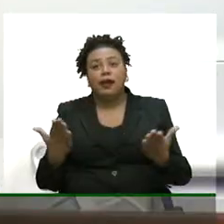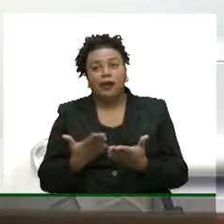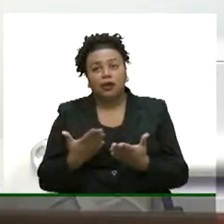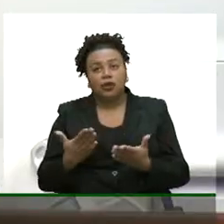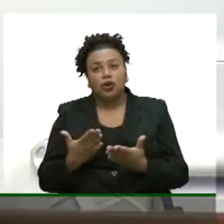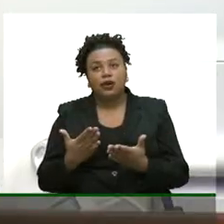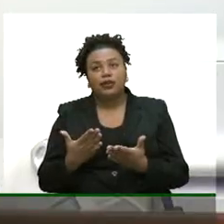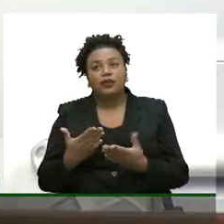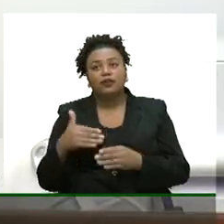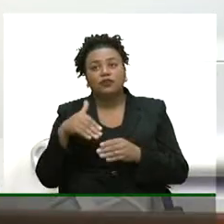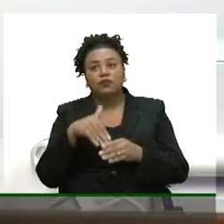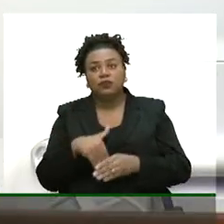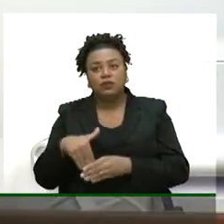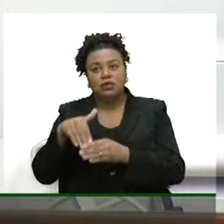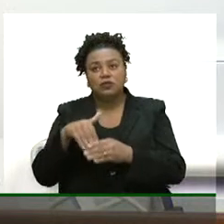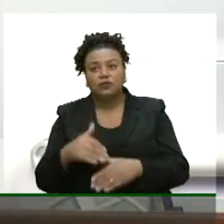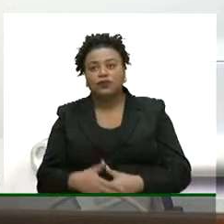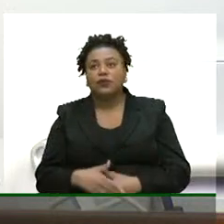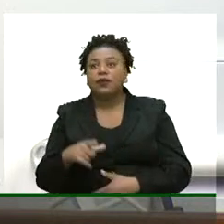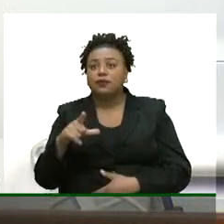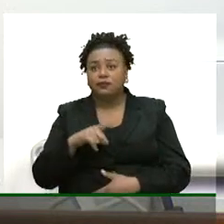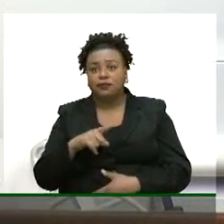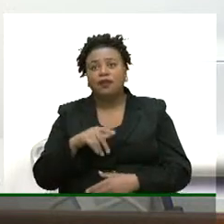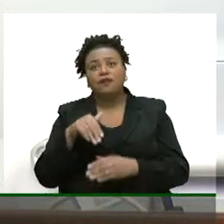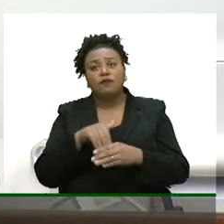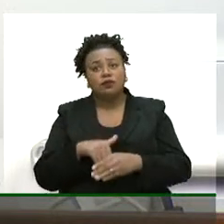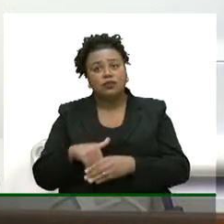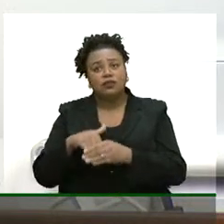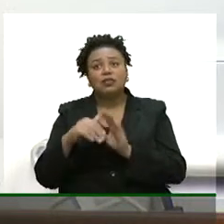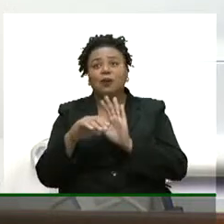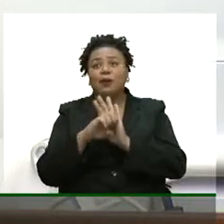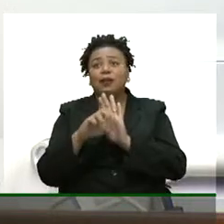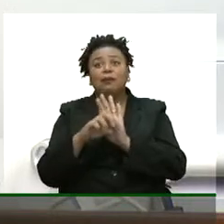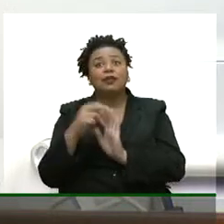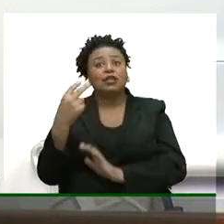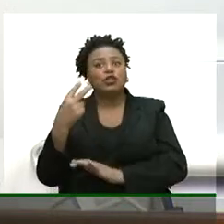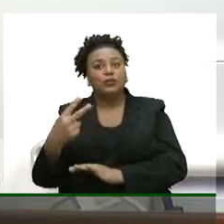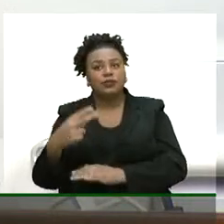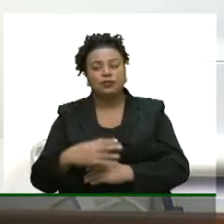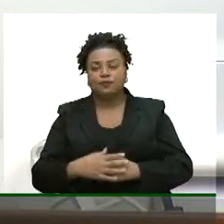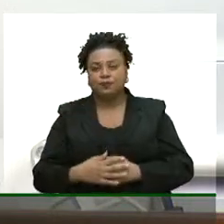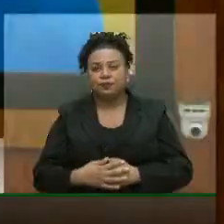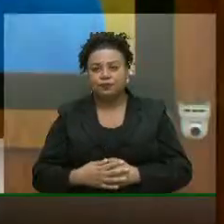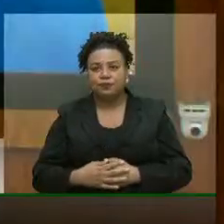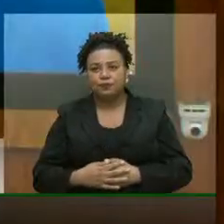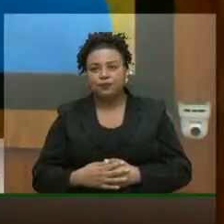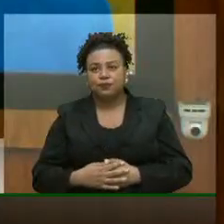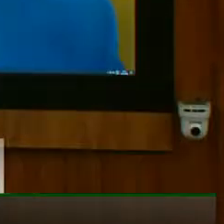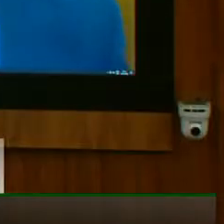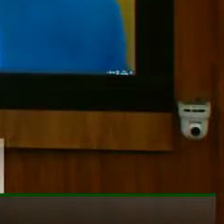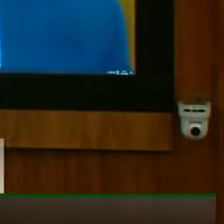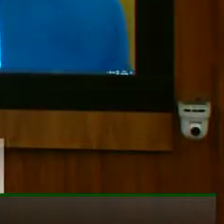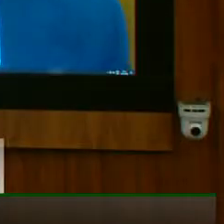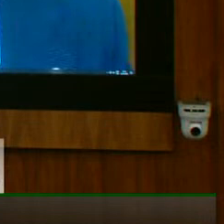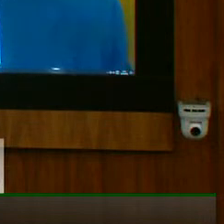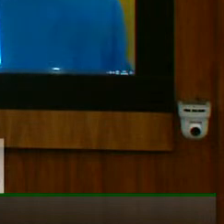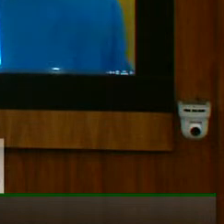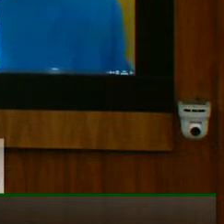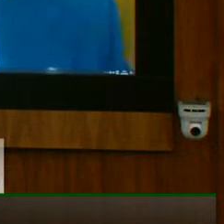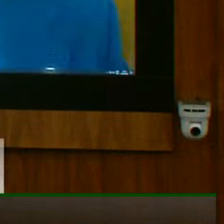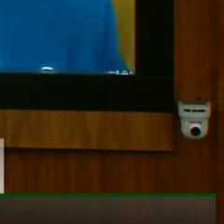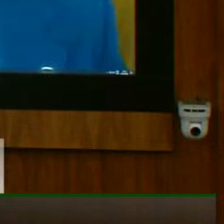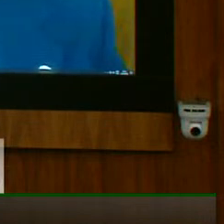então à votação. Está em votação a emenda de número 2. Como vota o